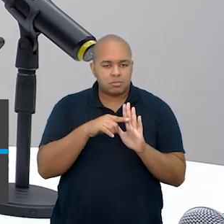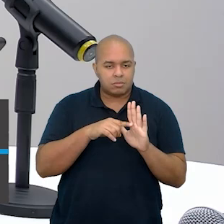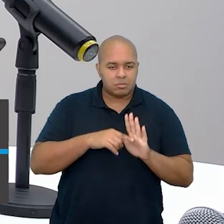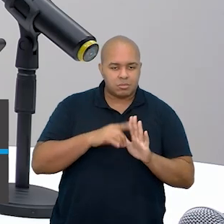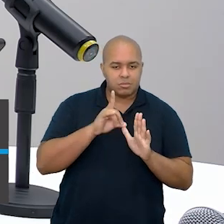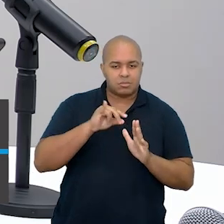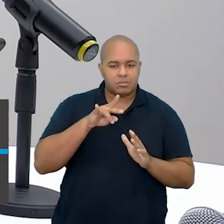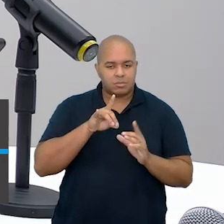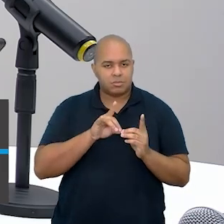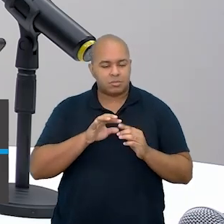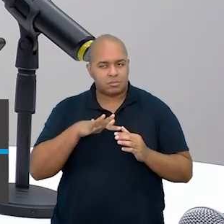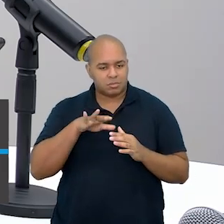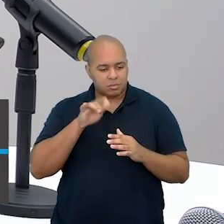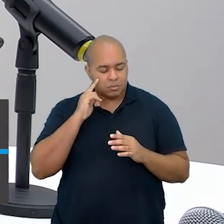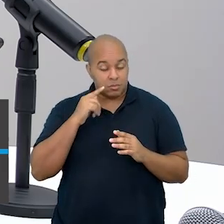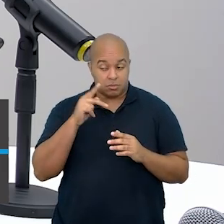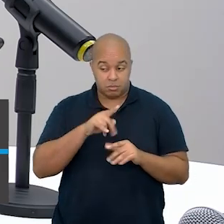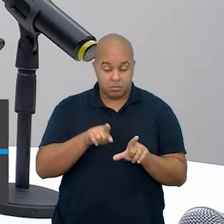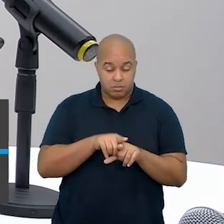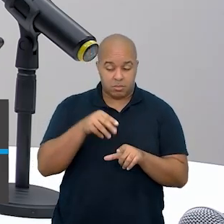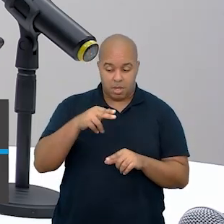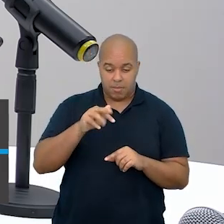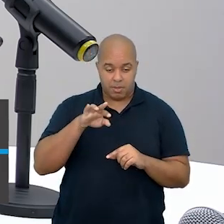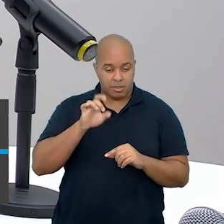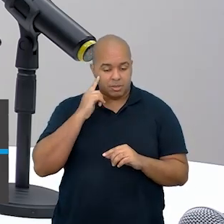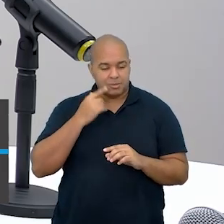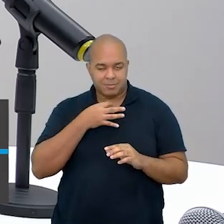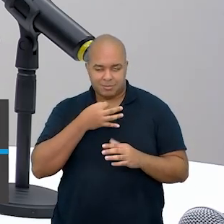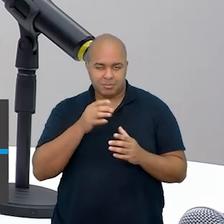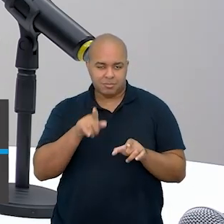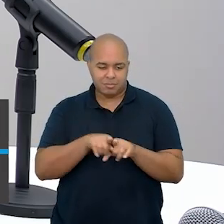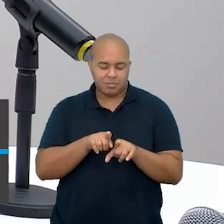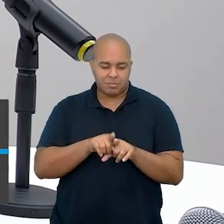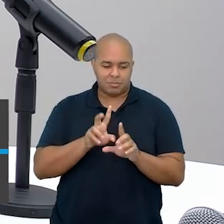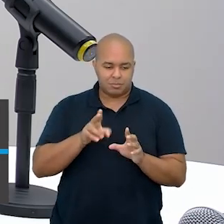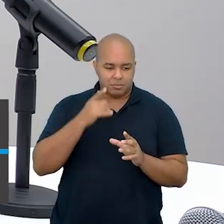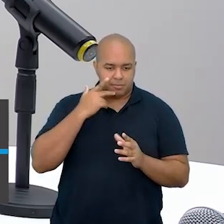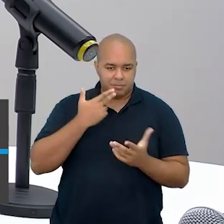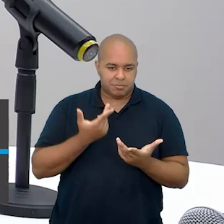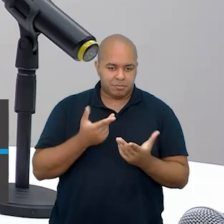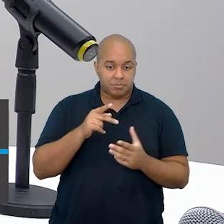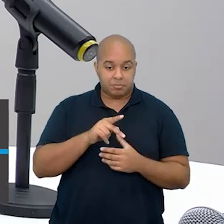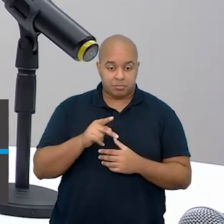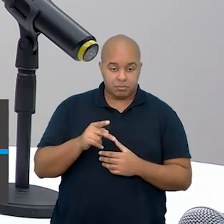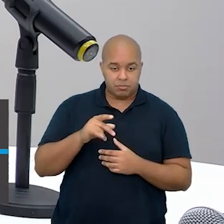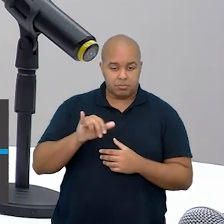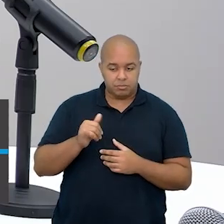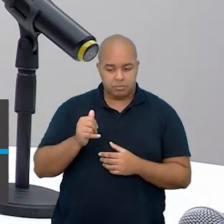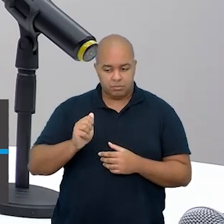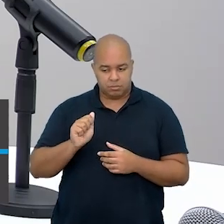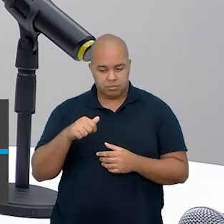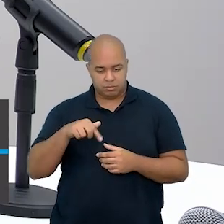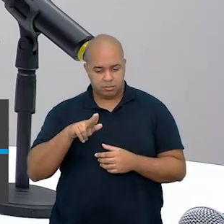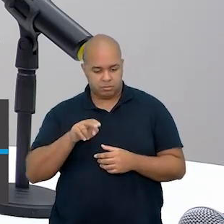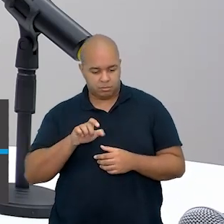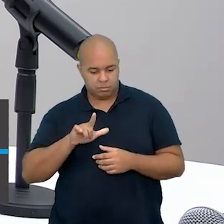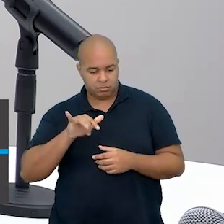didáticas, né? A professora Maria Lúcia já foi comentada, né? A professora Jaqueline,